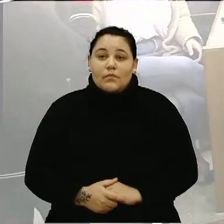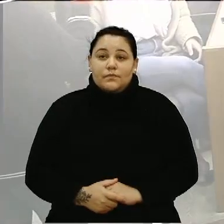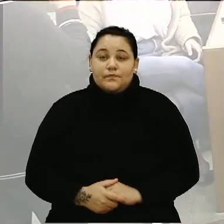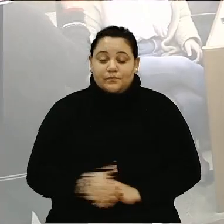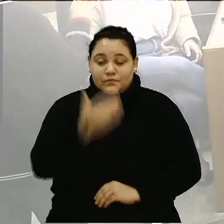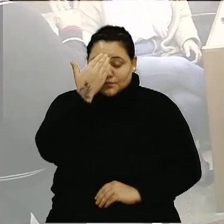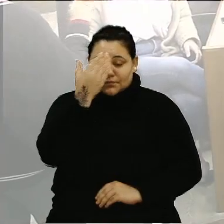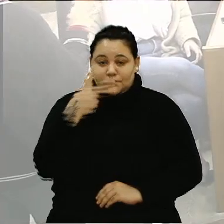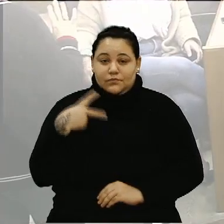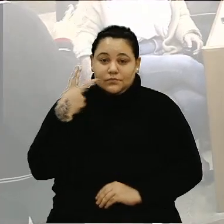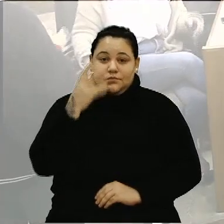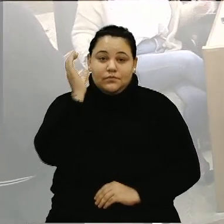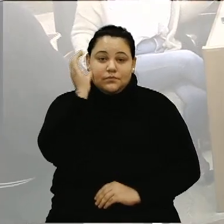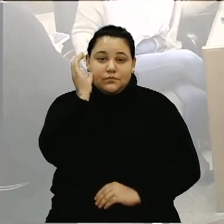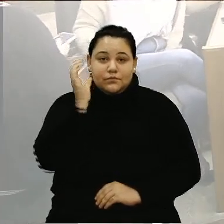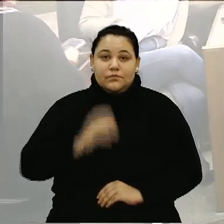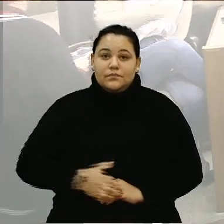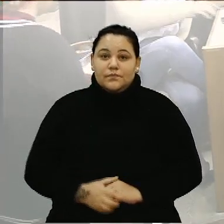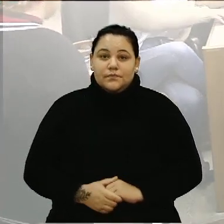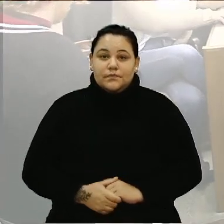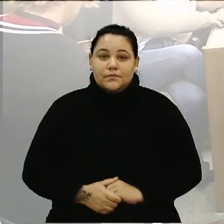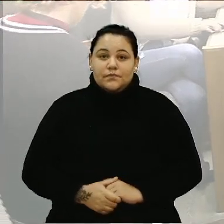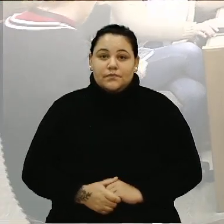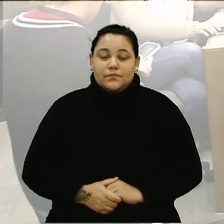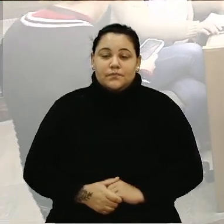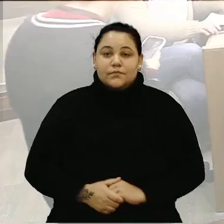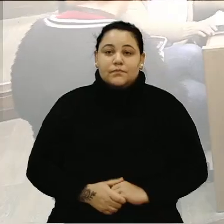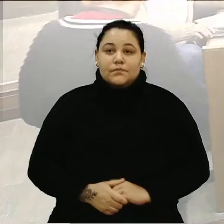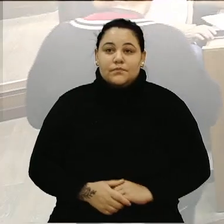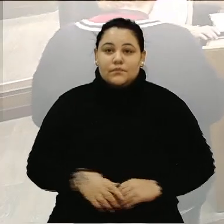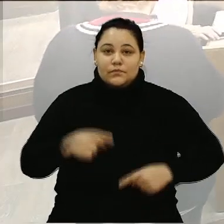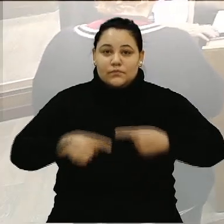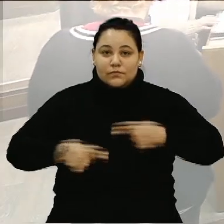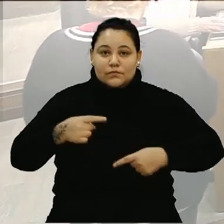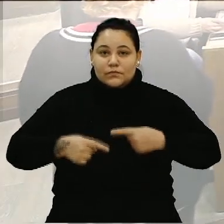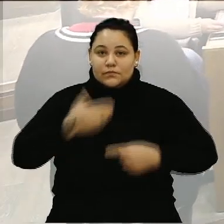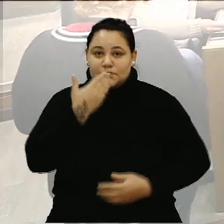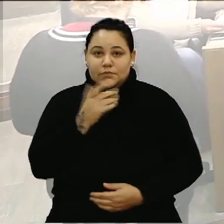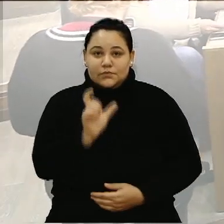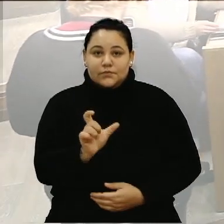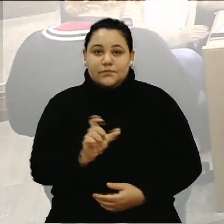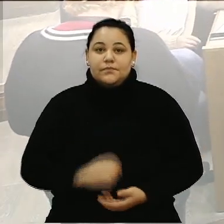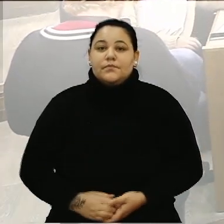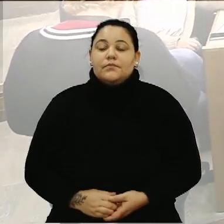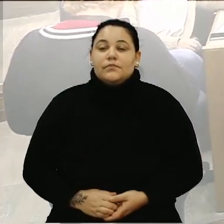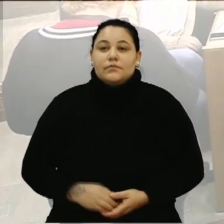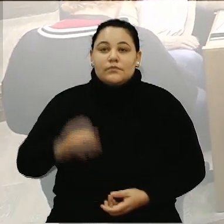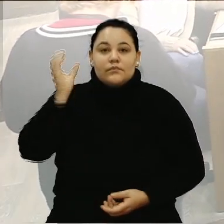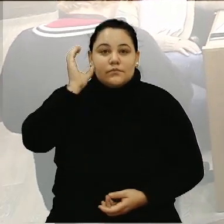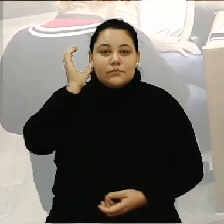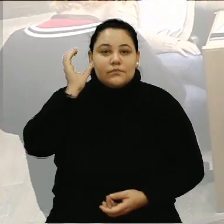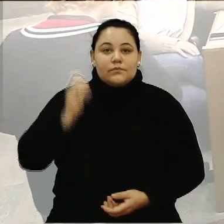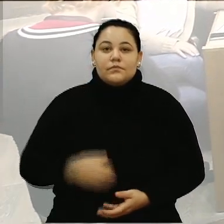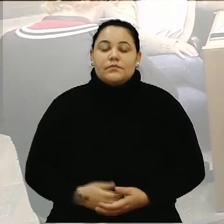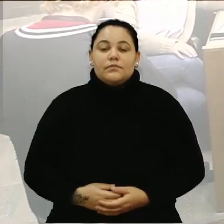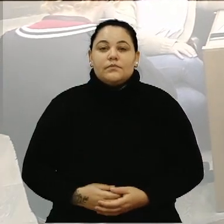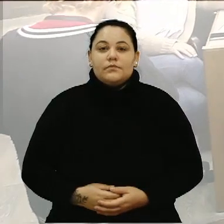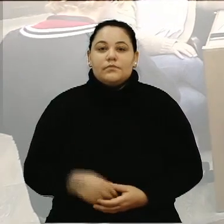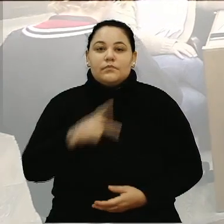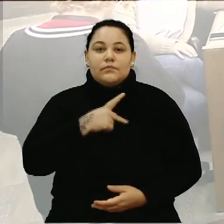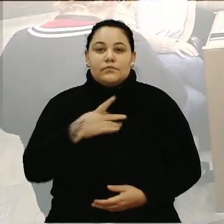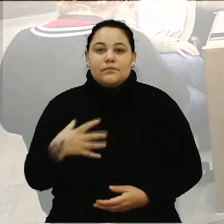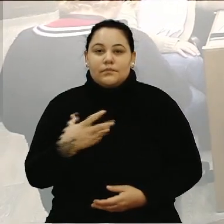Obrigado, vereador Cadori. Em discussão? Peço a palavra. Com a palavra, vereador Cadori. Senhor presidente, caros